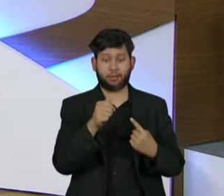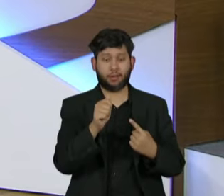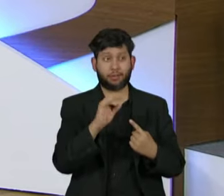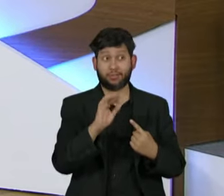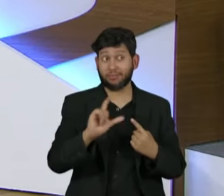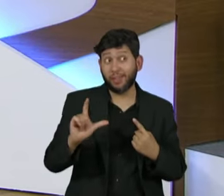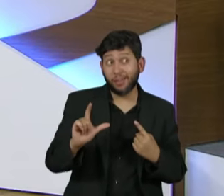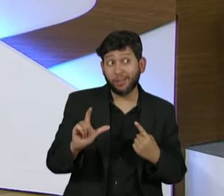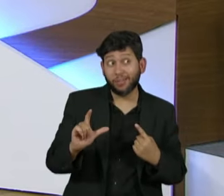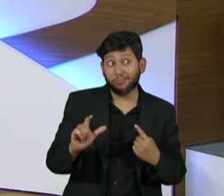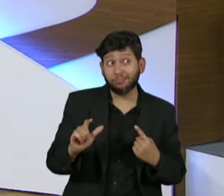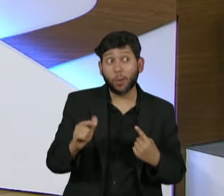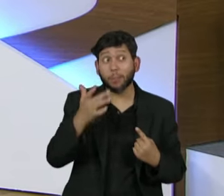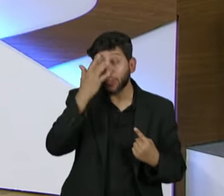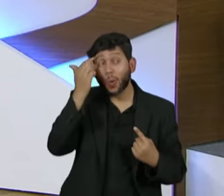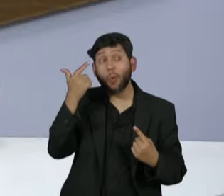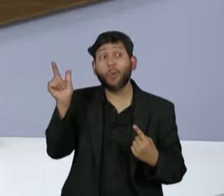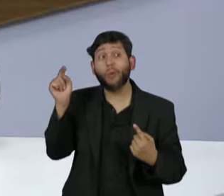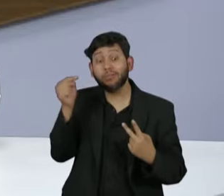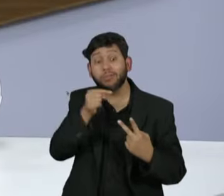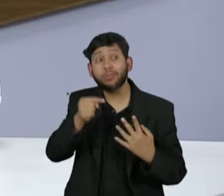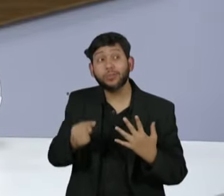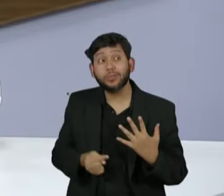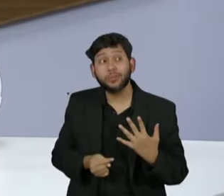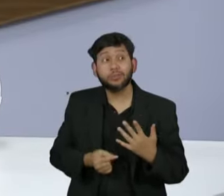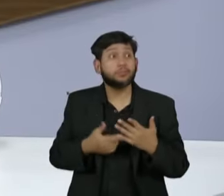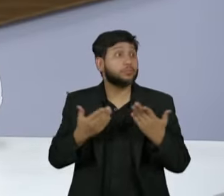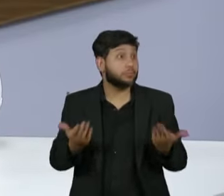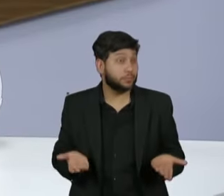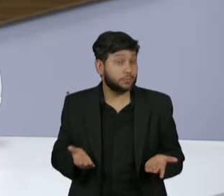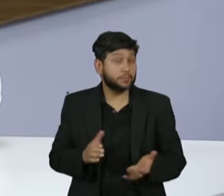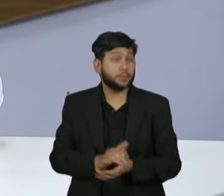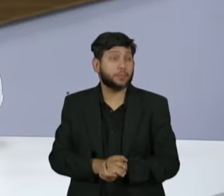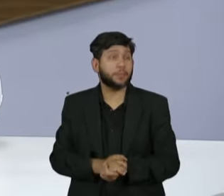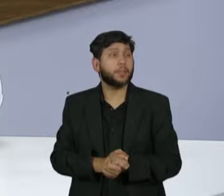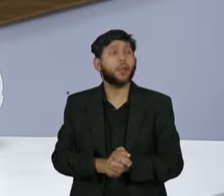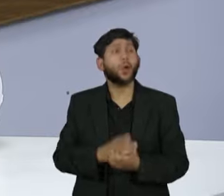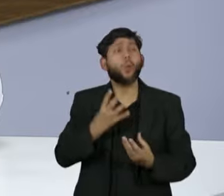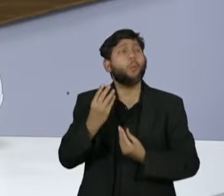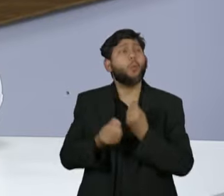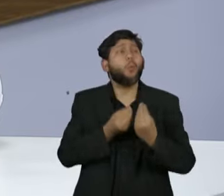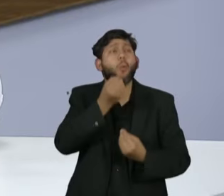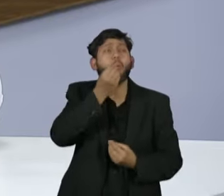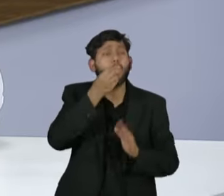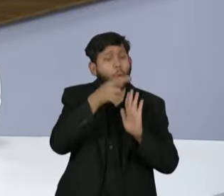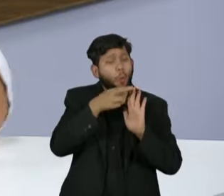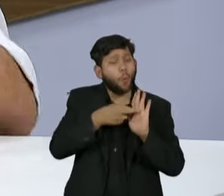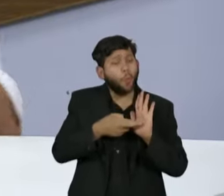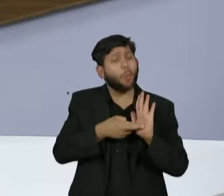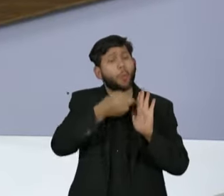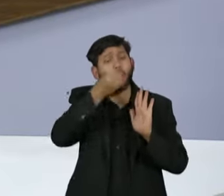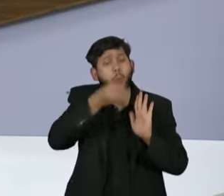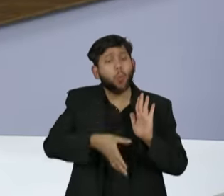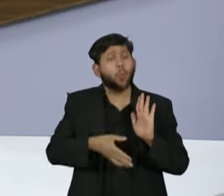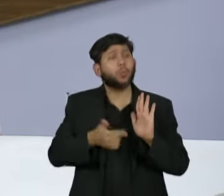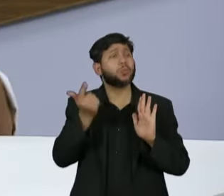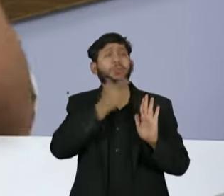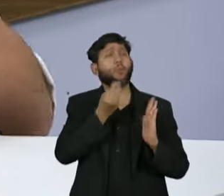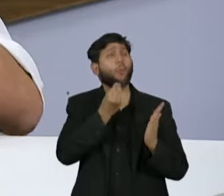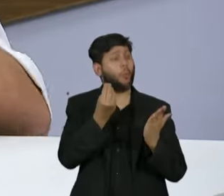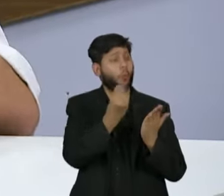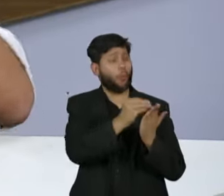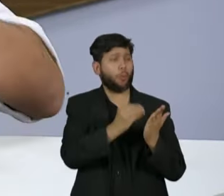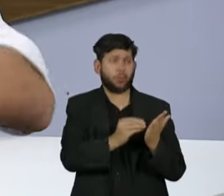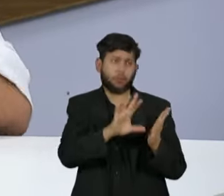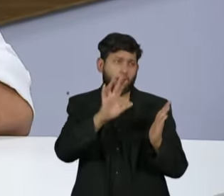a minha pergunta é como pareceria um bom regulador para essas questões então uma pergunta um pouco mais abstrata